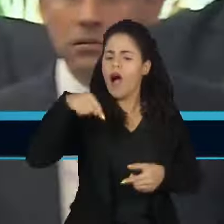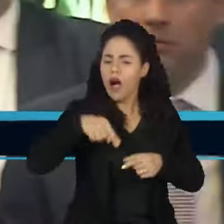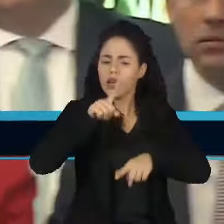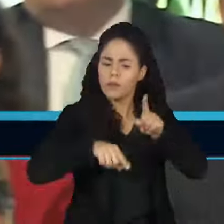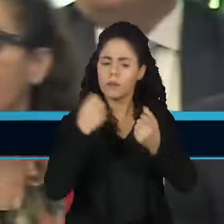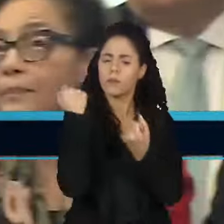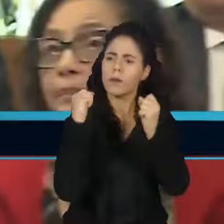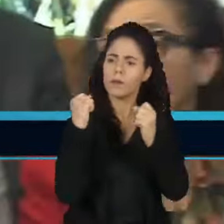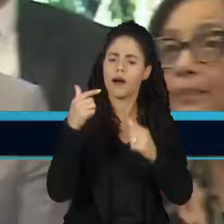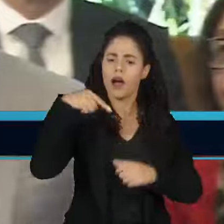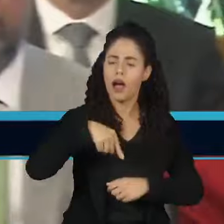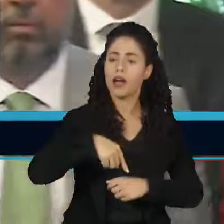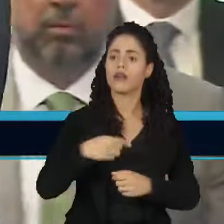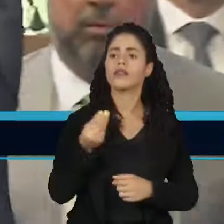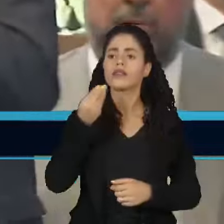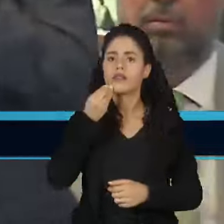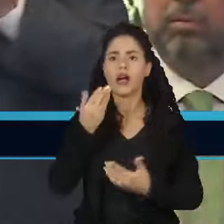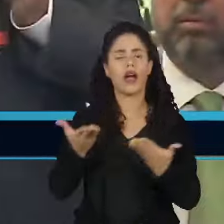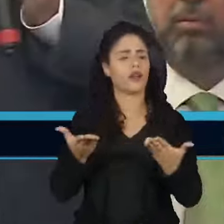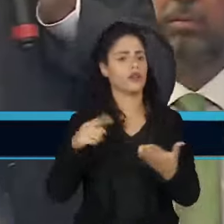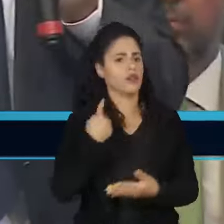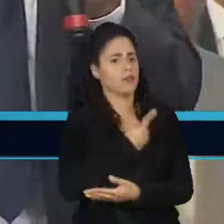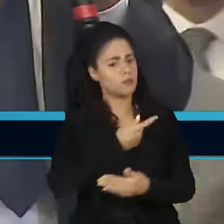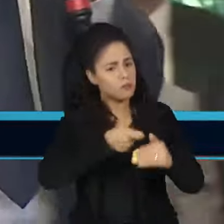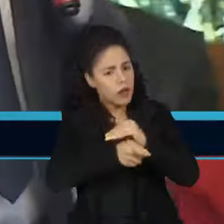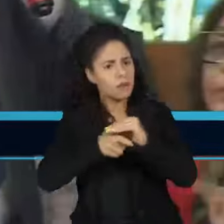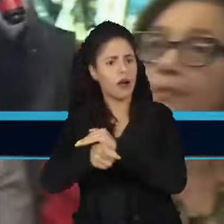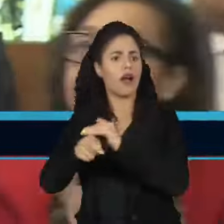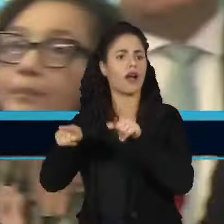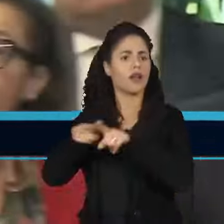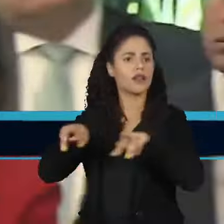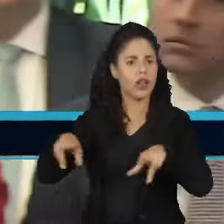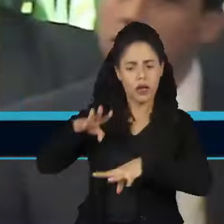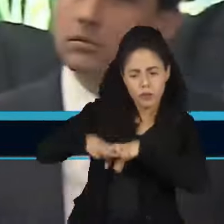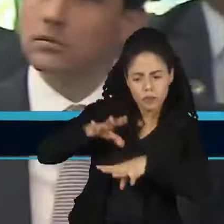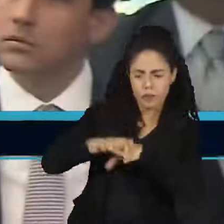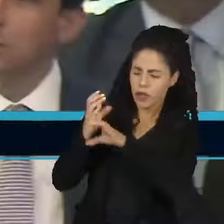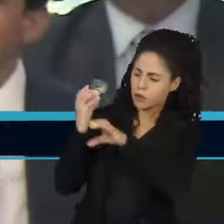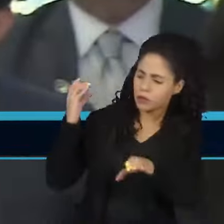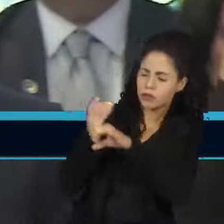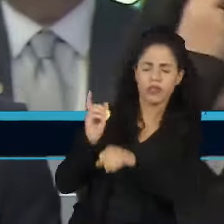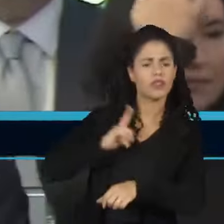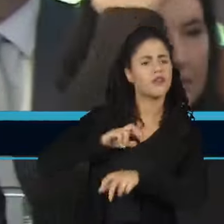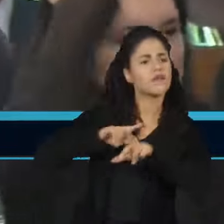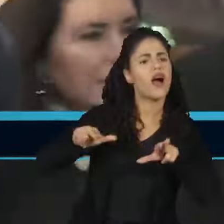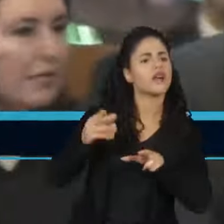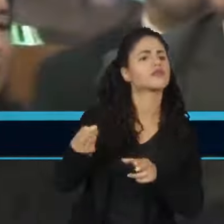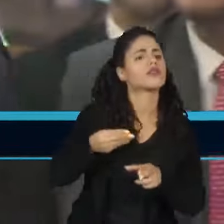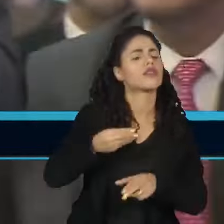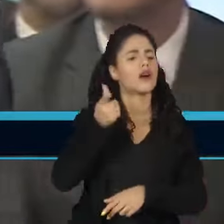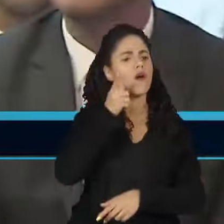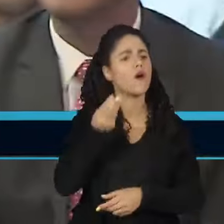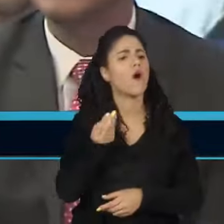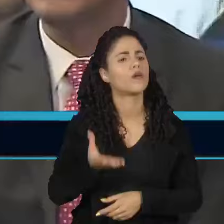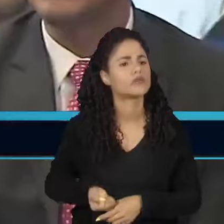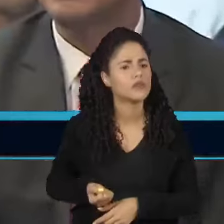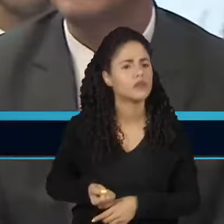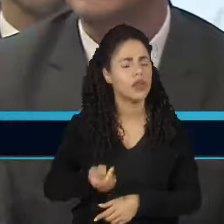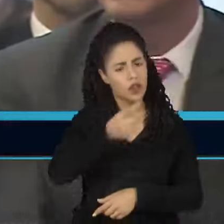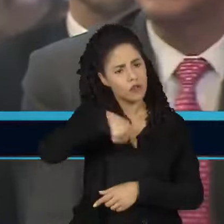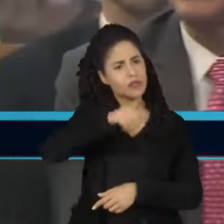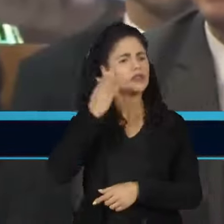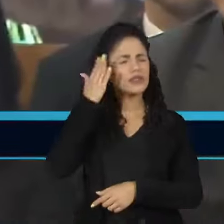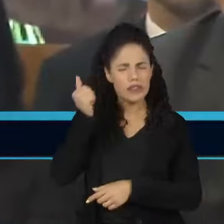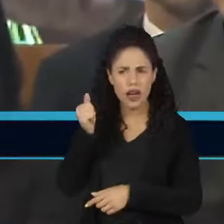meninos que nós queremos que seja Engenheiros engenheiras que estejam matemáticos que estejam o que eles quiserem onde é que eles vão ter emprego